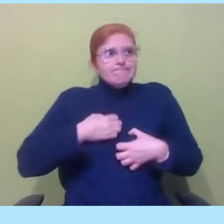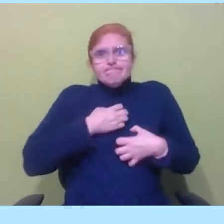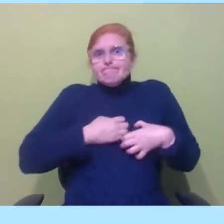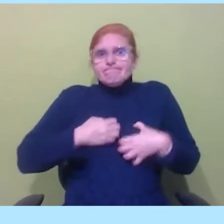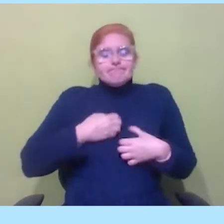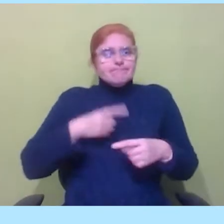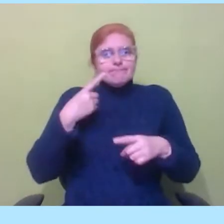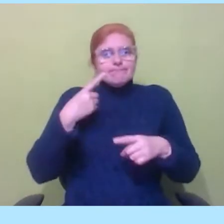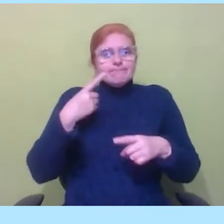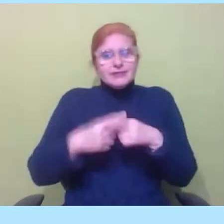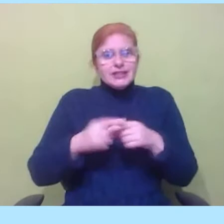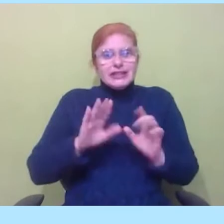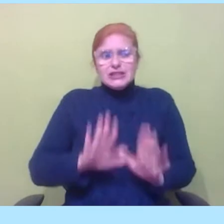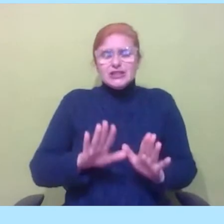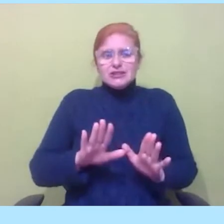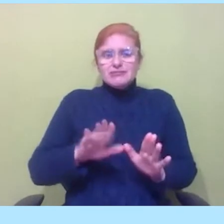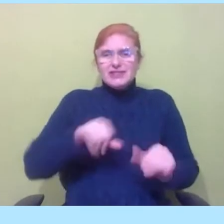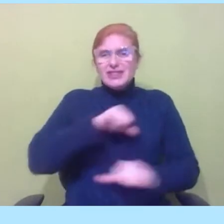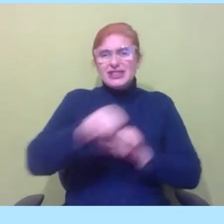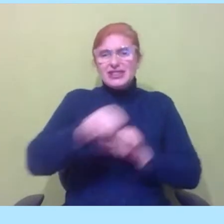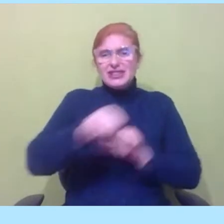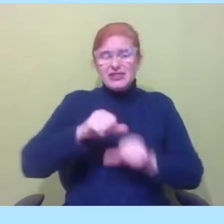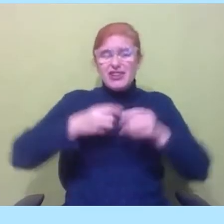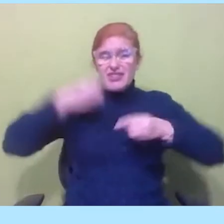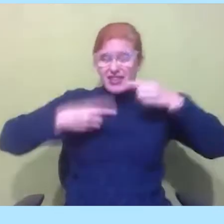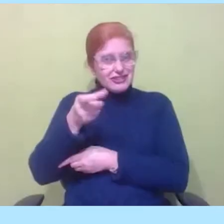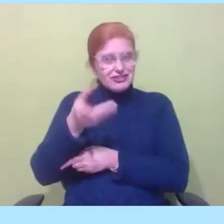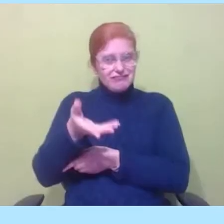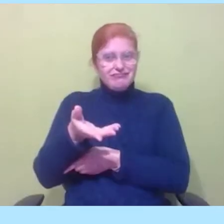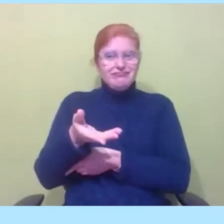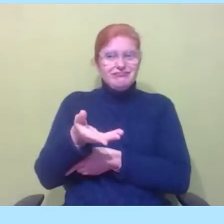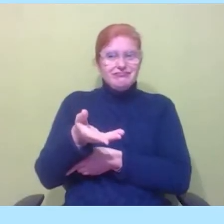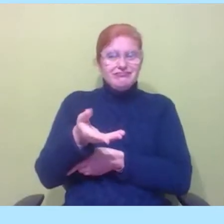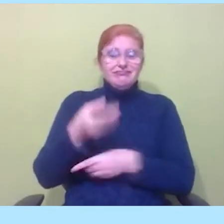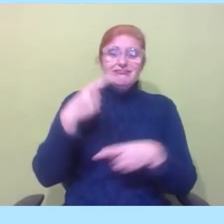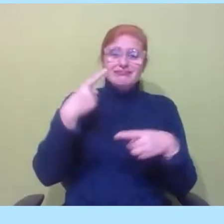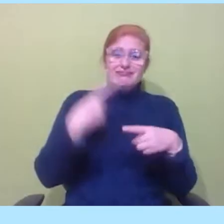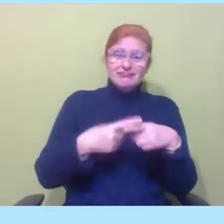interessante. Porque ela fez